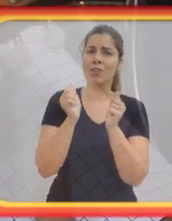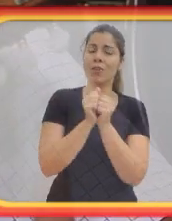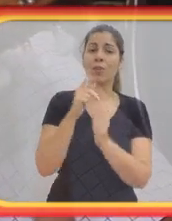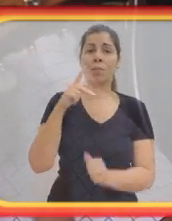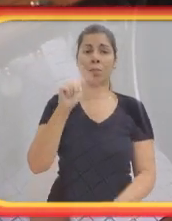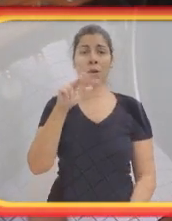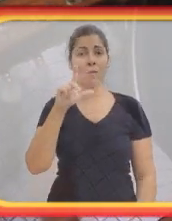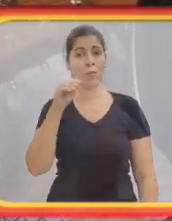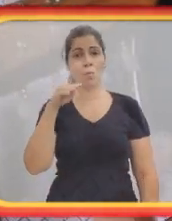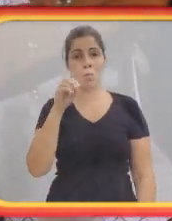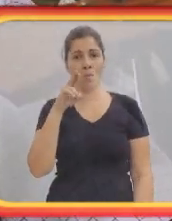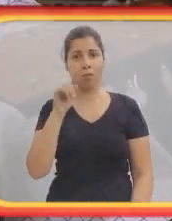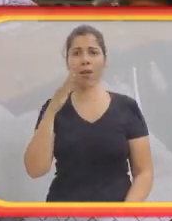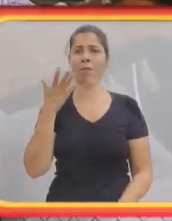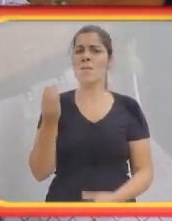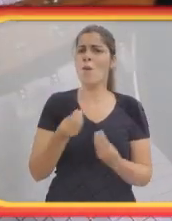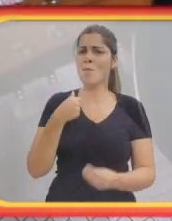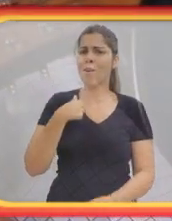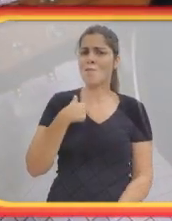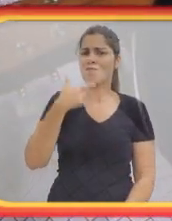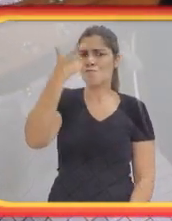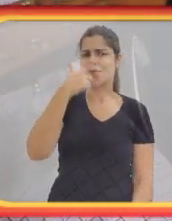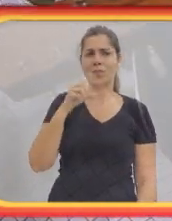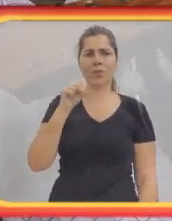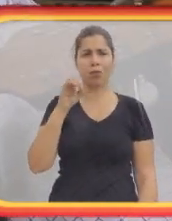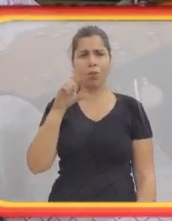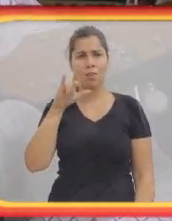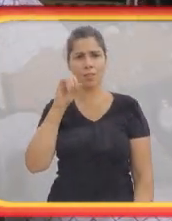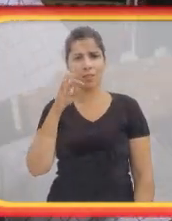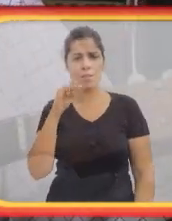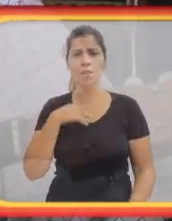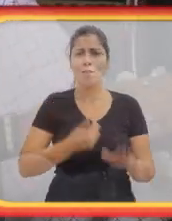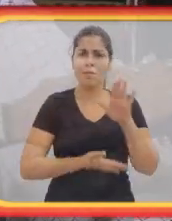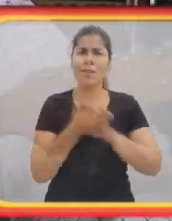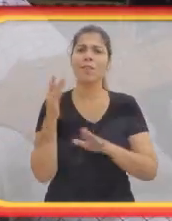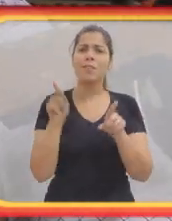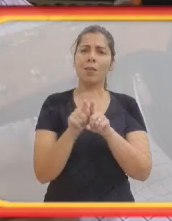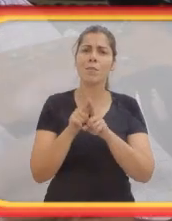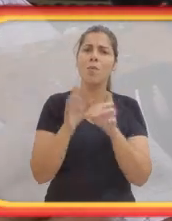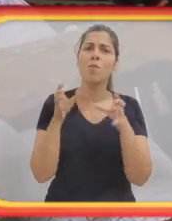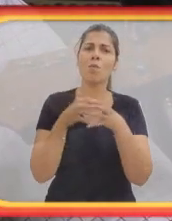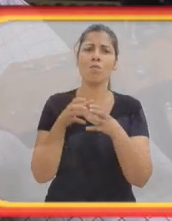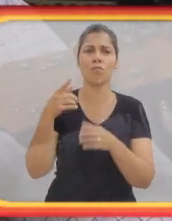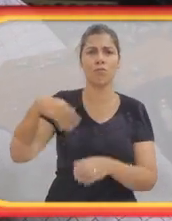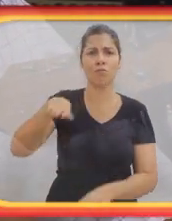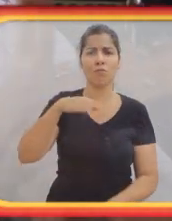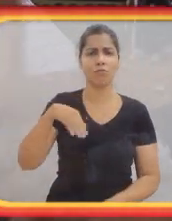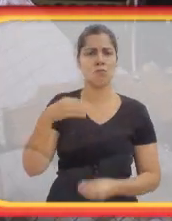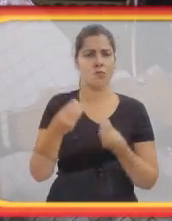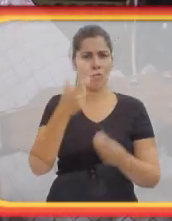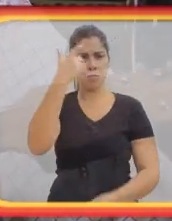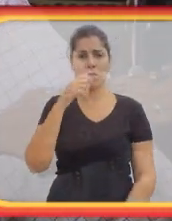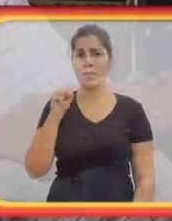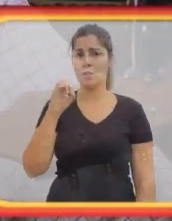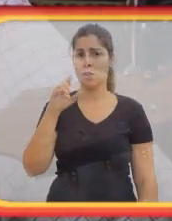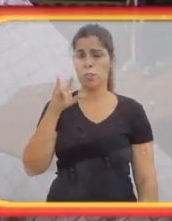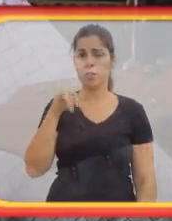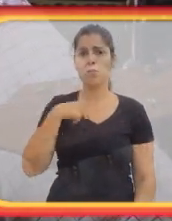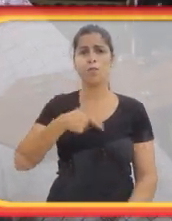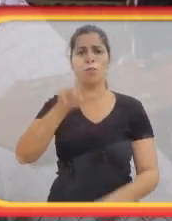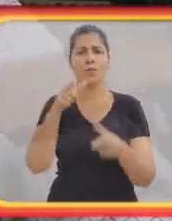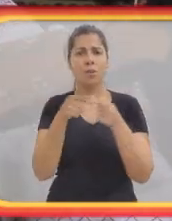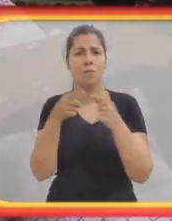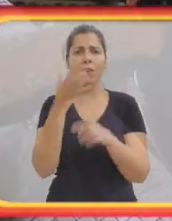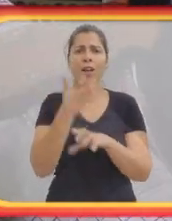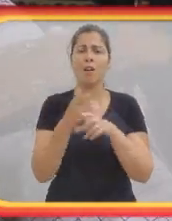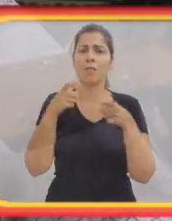solista. E viajava também como solista. Eu fui ao Japão, gravei disco no Japão. Fui com a Nara, fui com a Elisete,